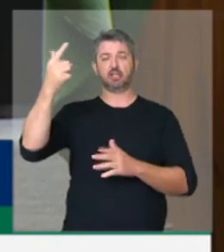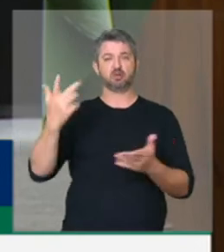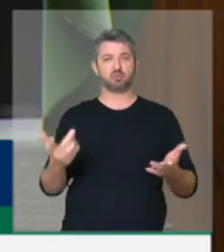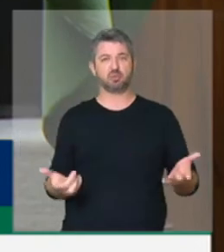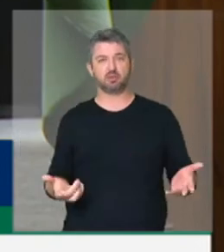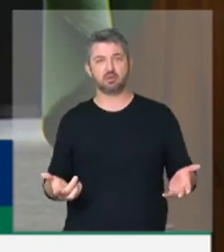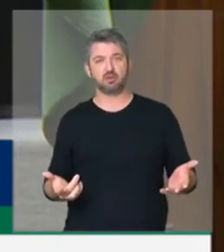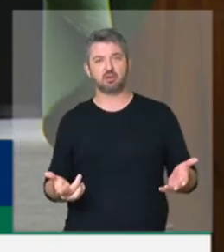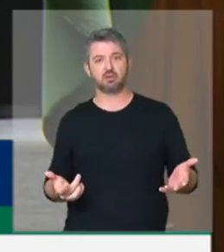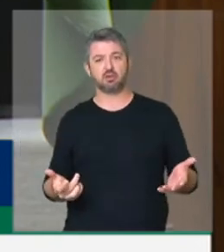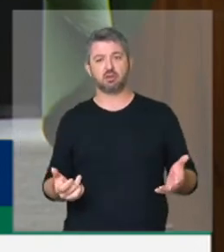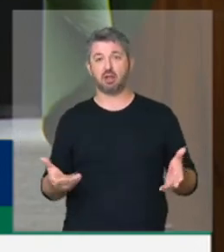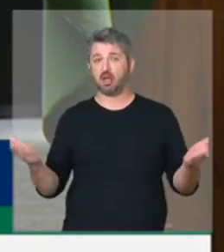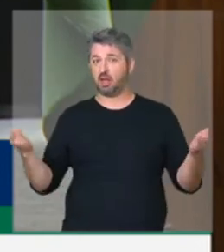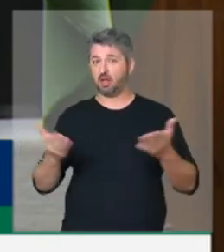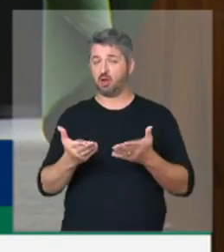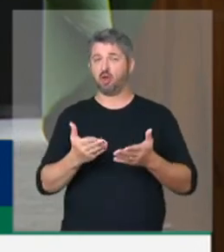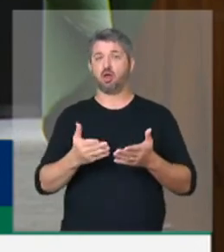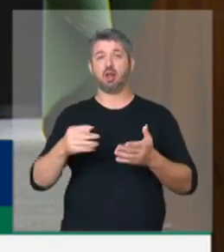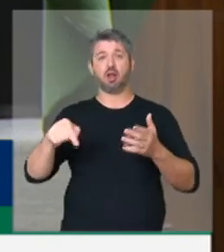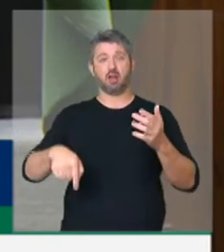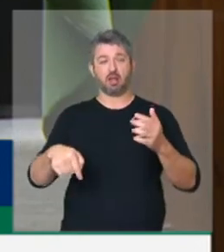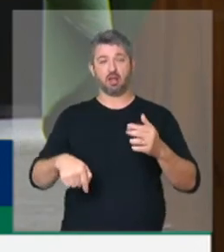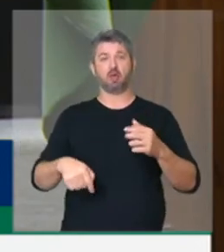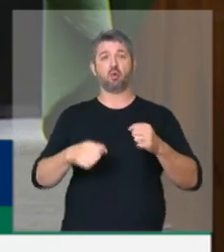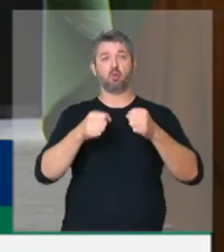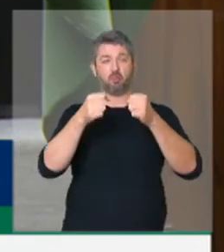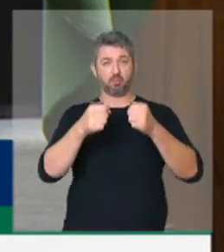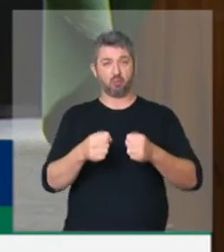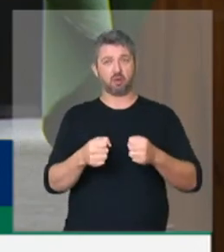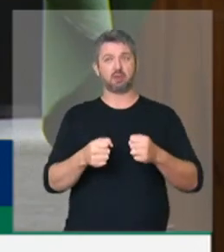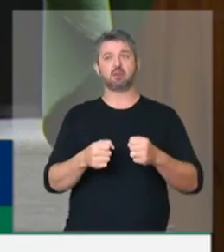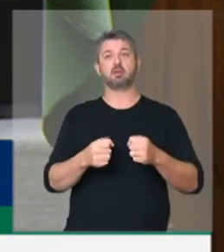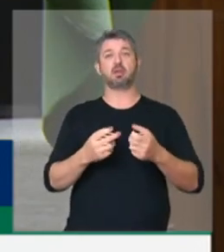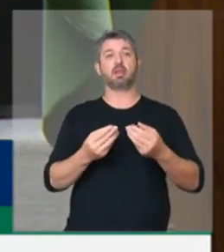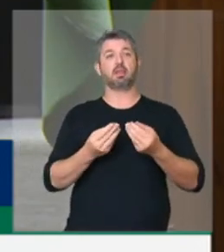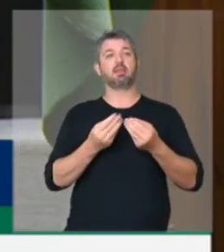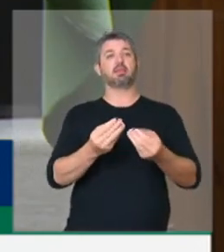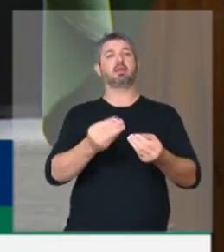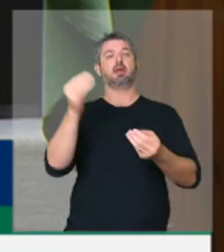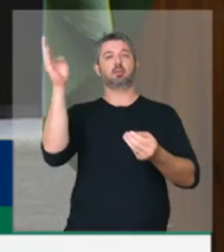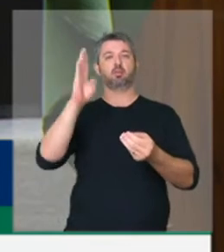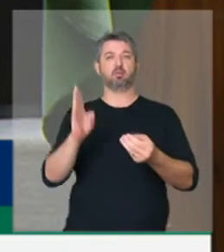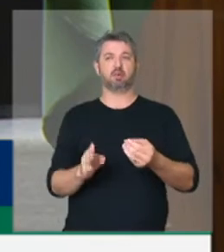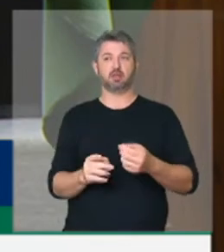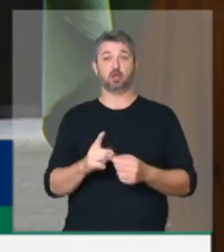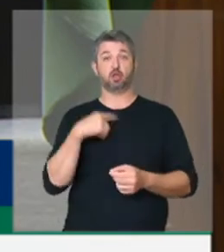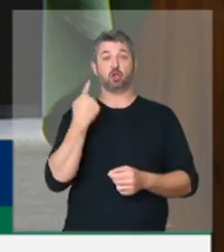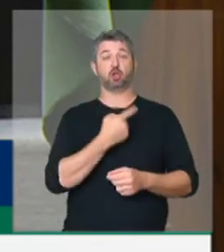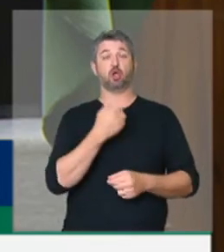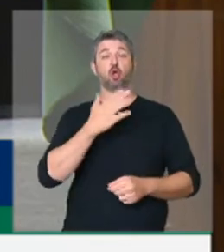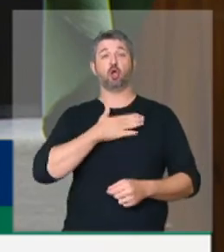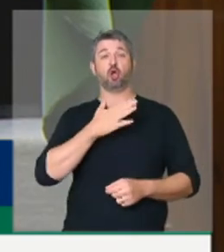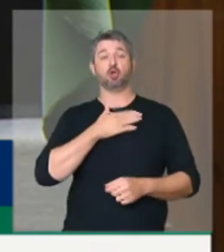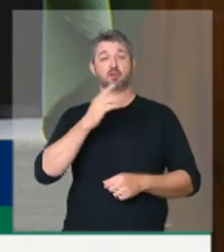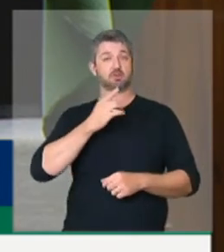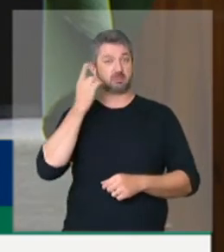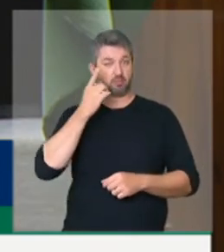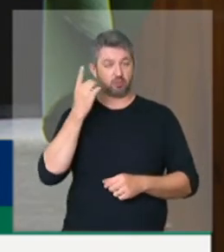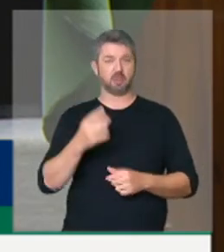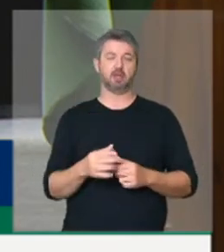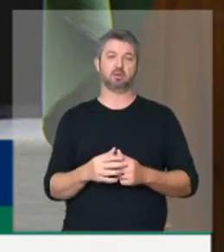momento deste poder entregar para o Brasil, nós, deputados,